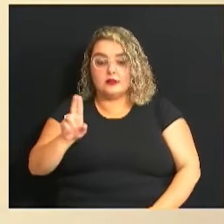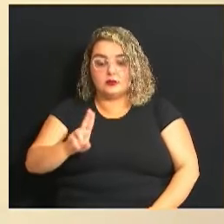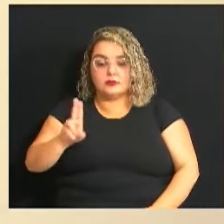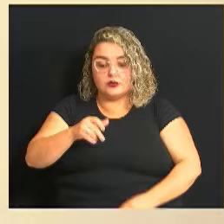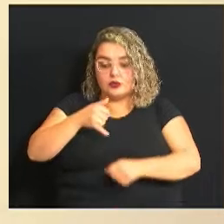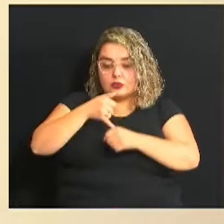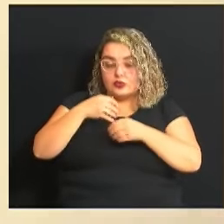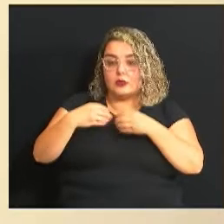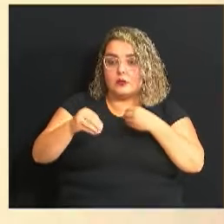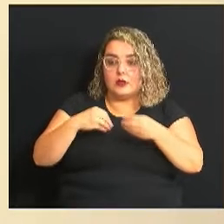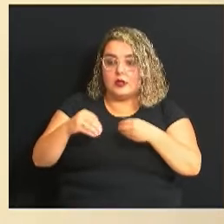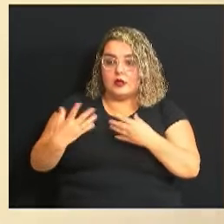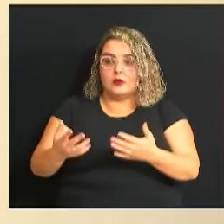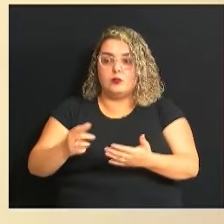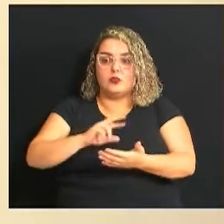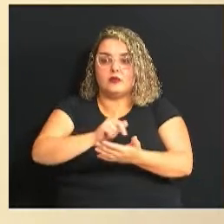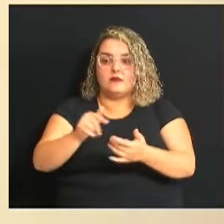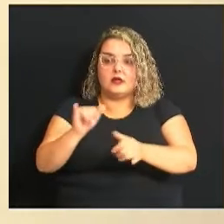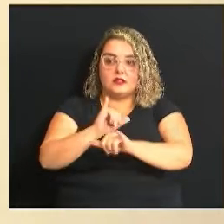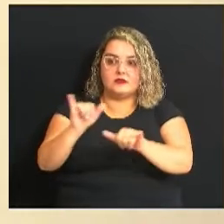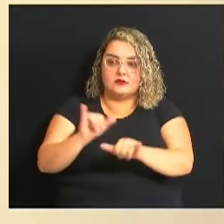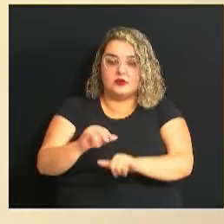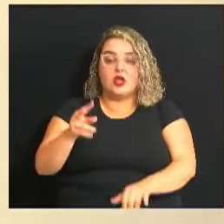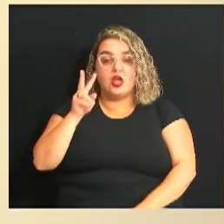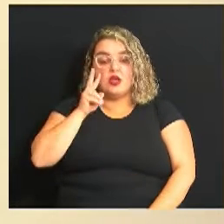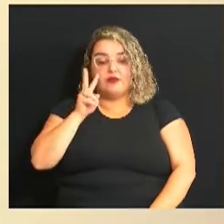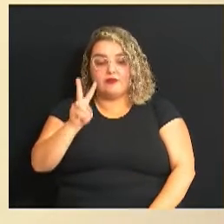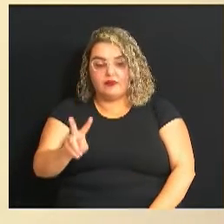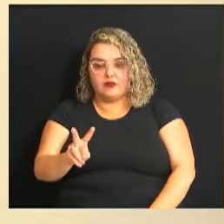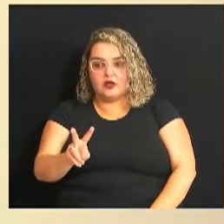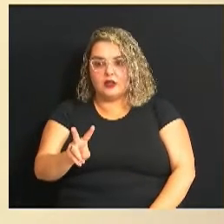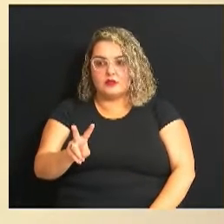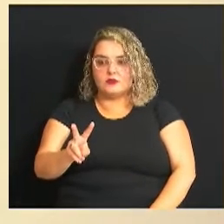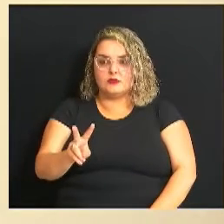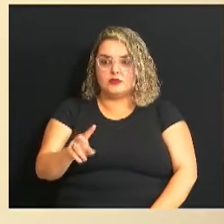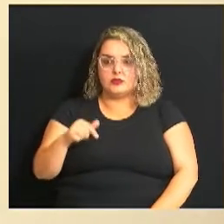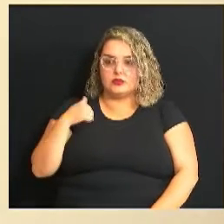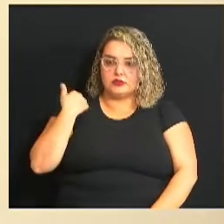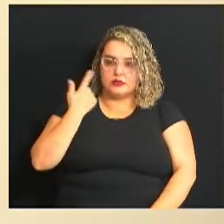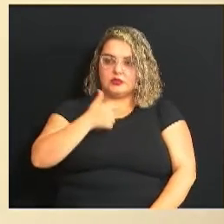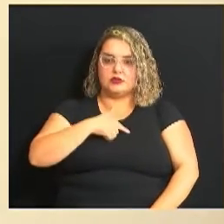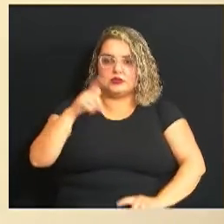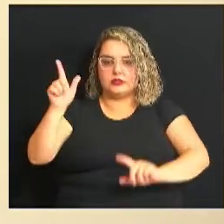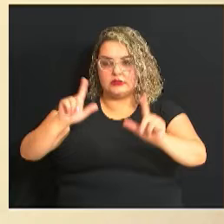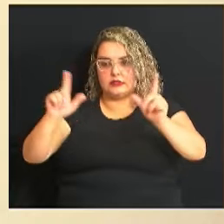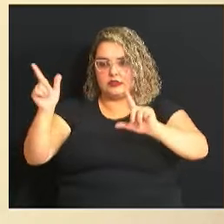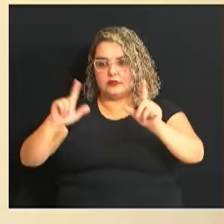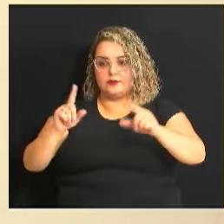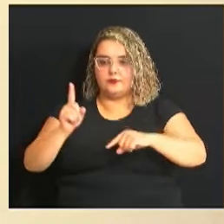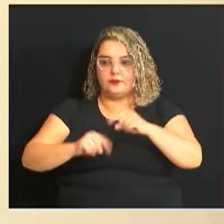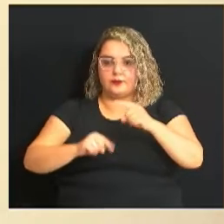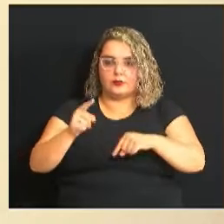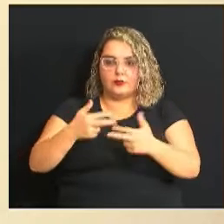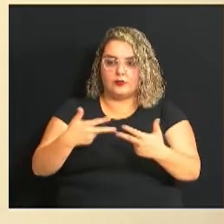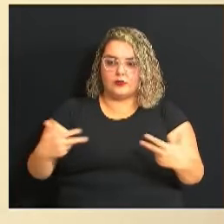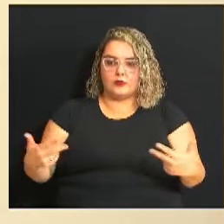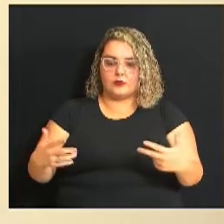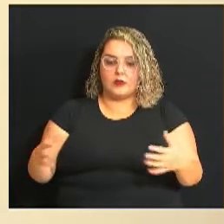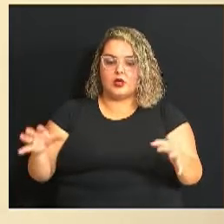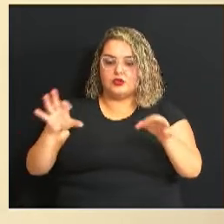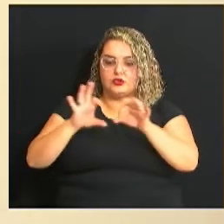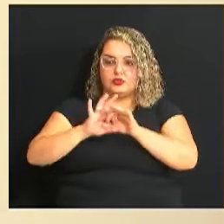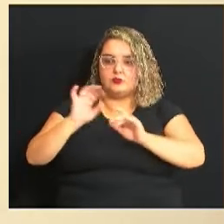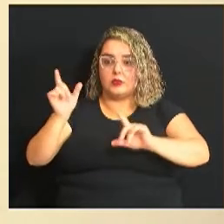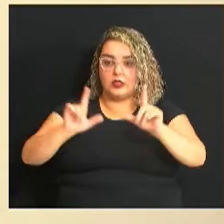né, por uma série de reportagens que nós vimos aí nas nossas televisões, matérias vinculadas pela televisão, até